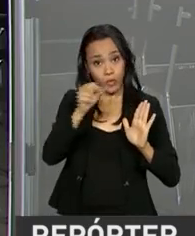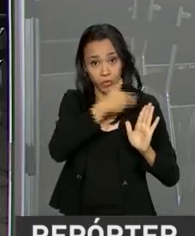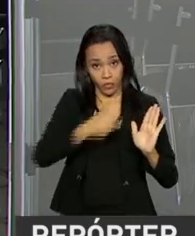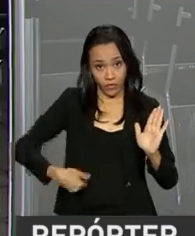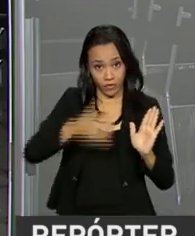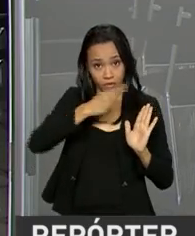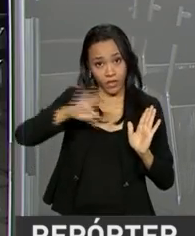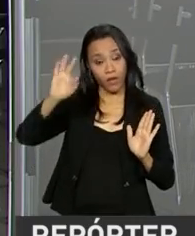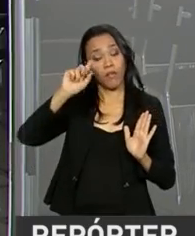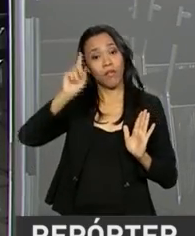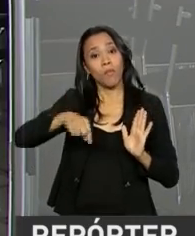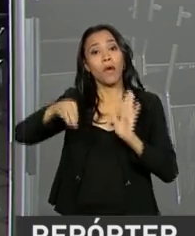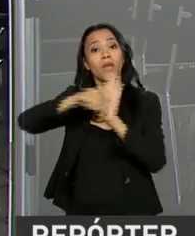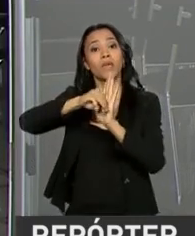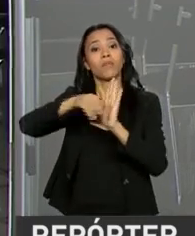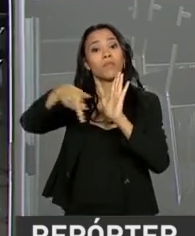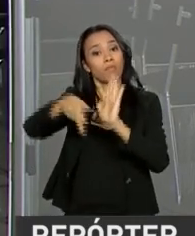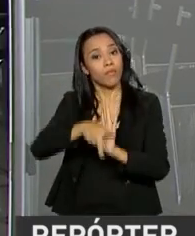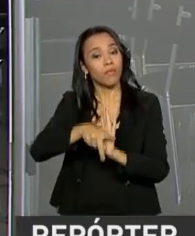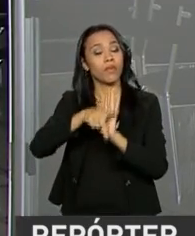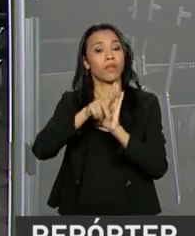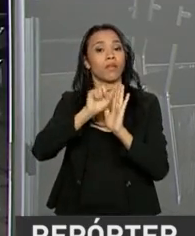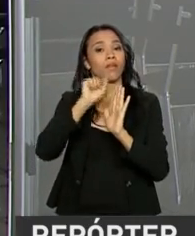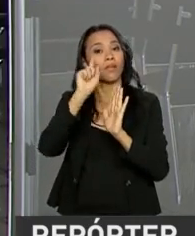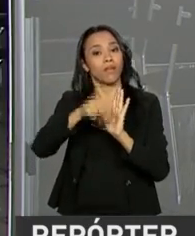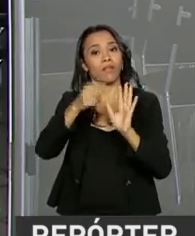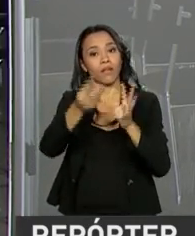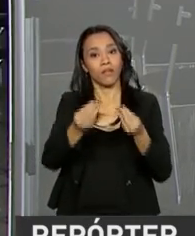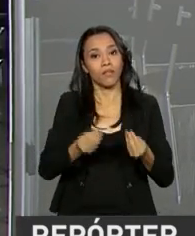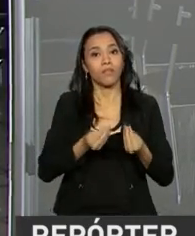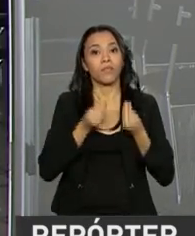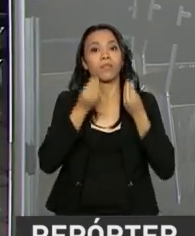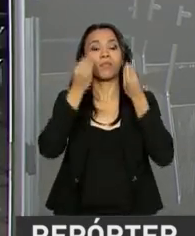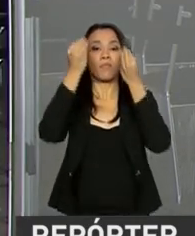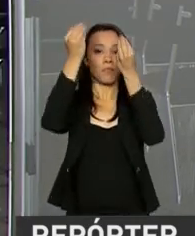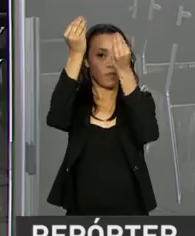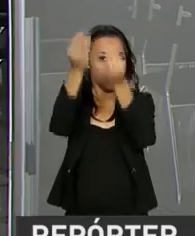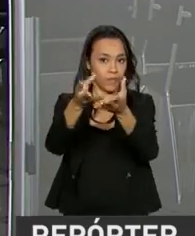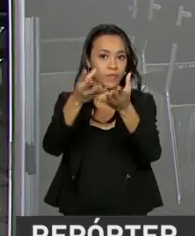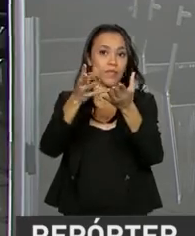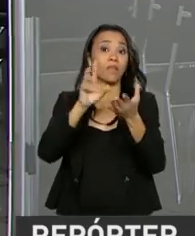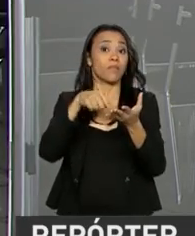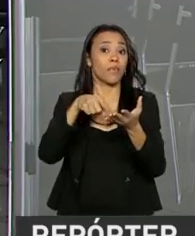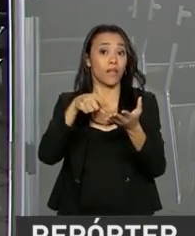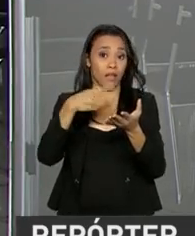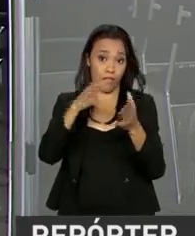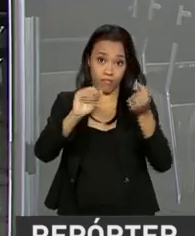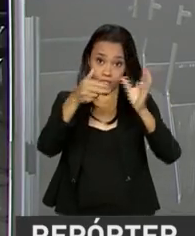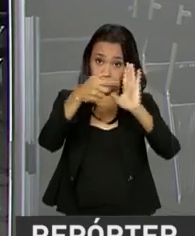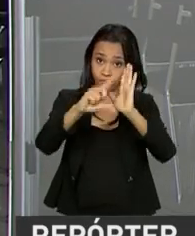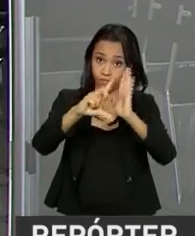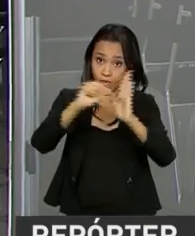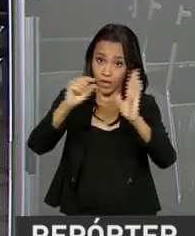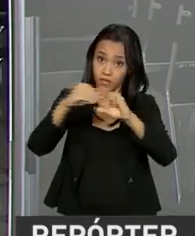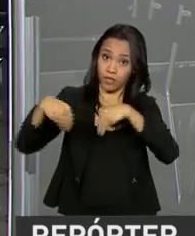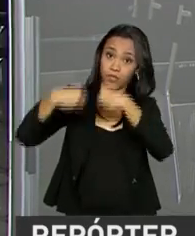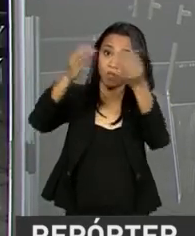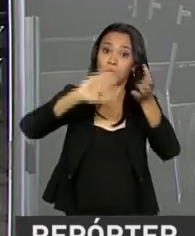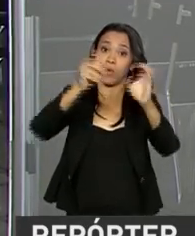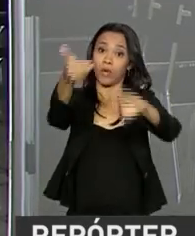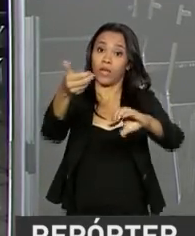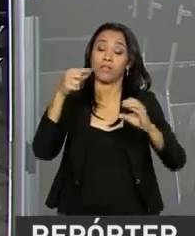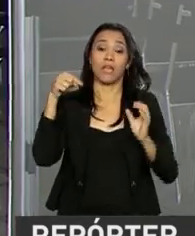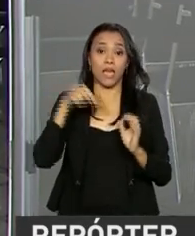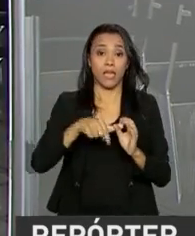em uma proposta de emenda constitucional enviada no mês passado pelo palácio do planalto ao congresso nacional esse